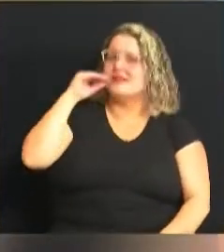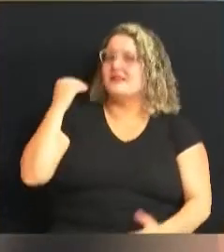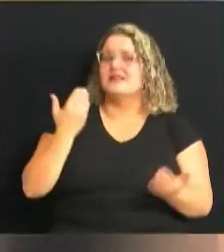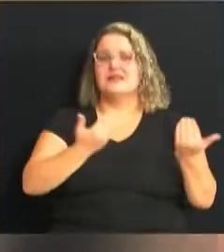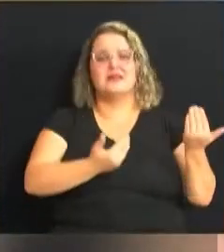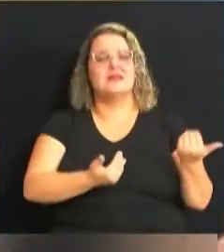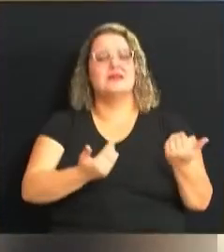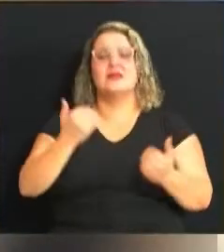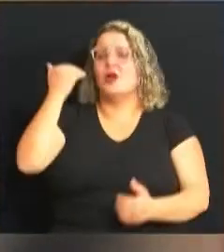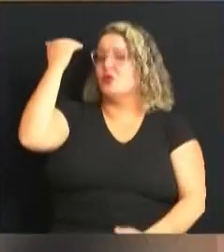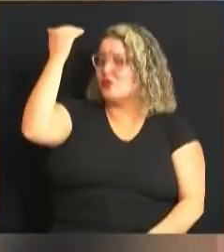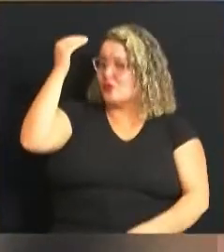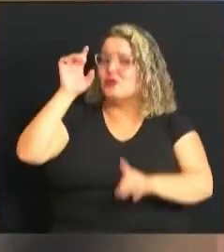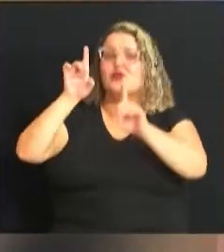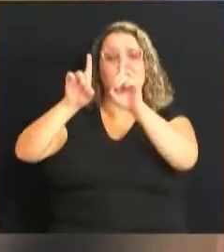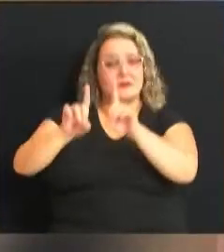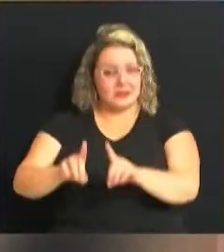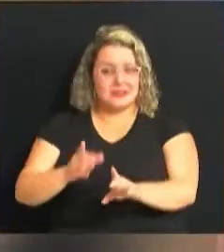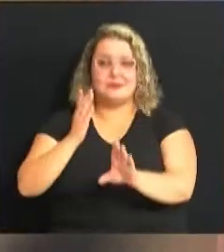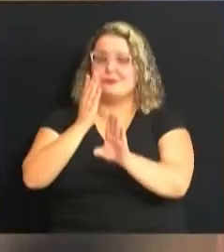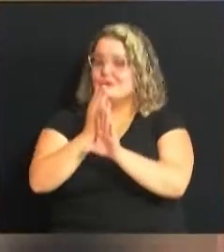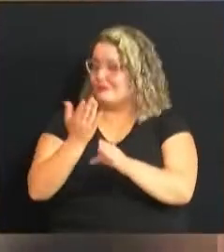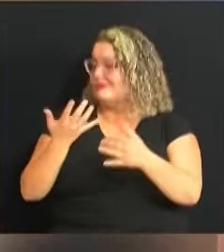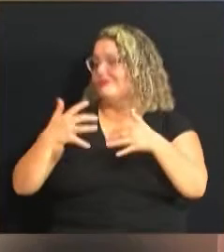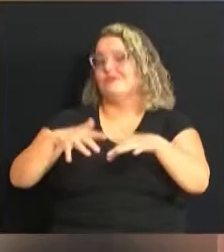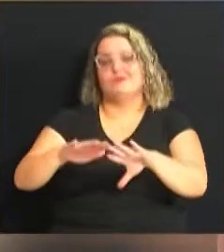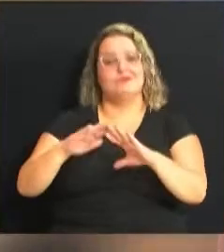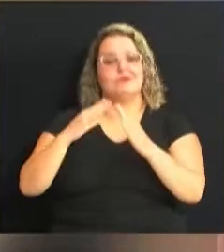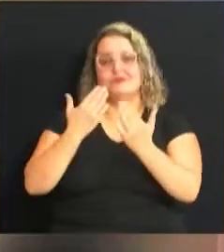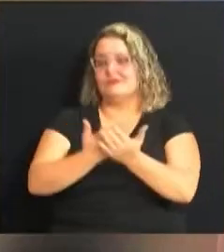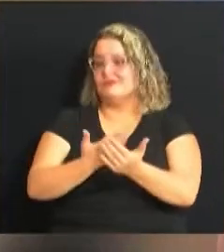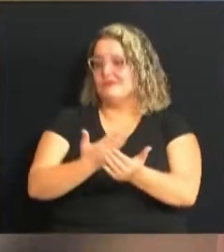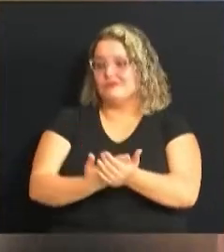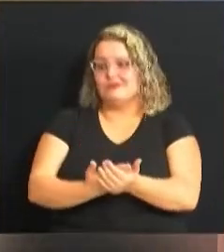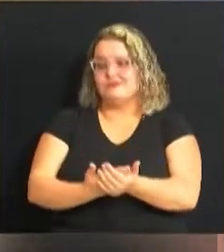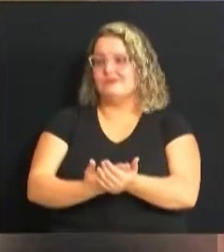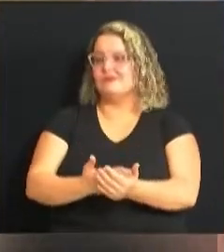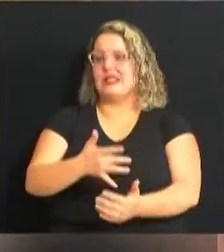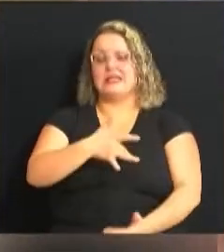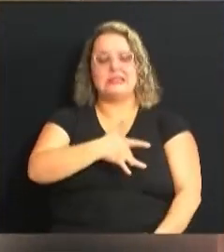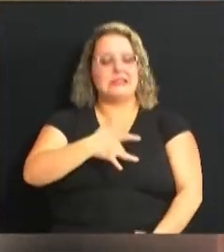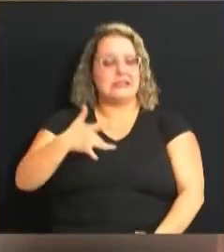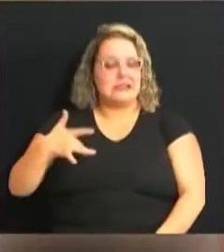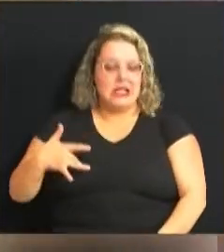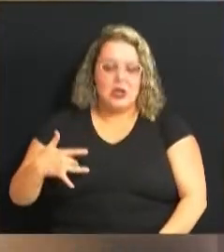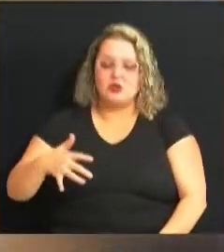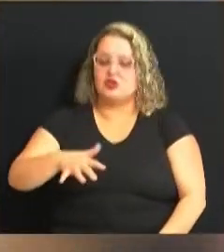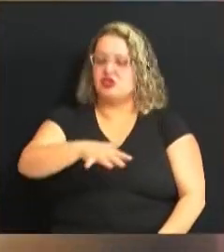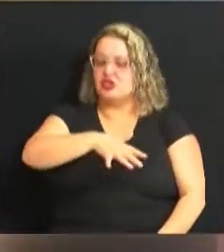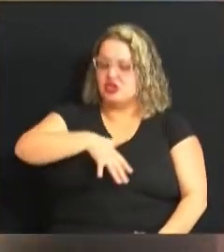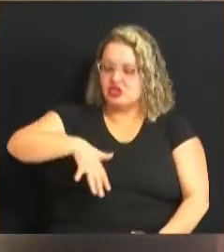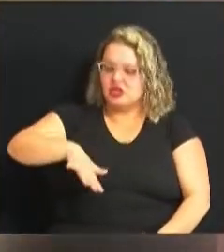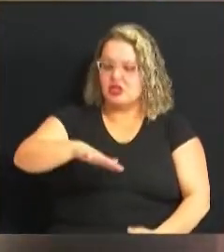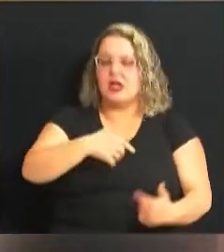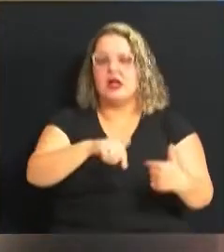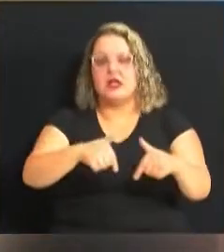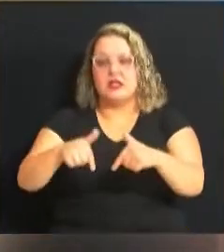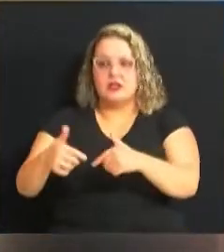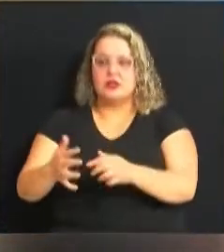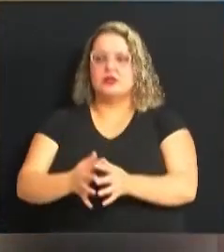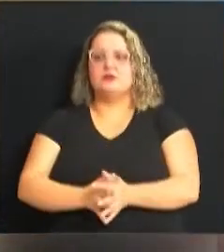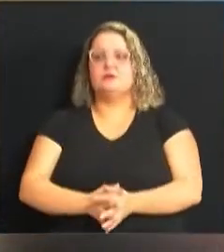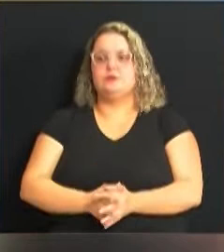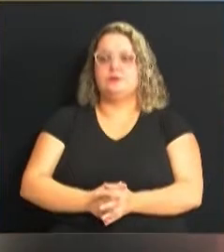jovens, adultos com deficiência encontram, desde a inclusão escolar, na saúde, no mercado de